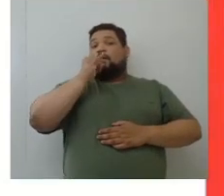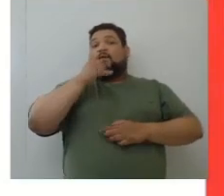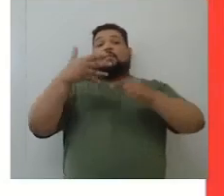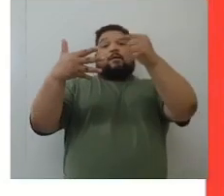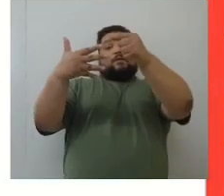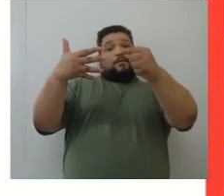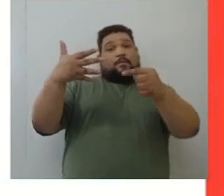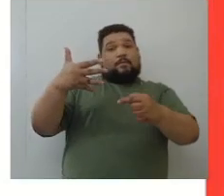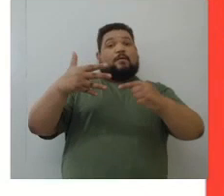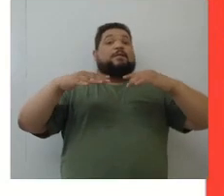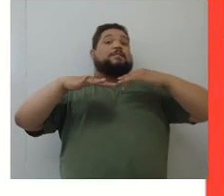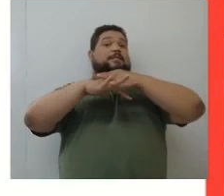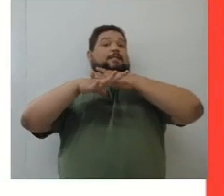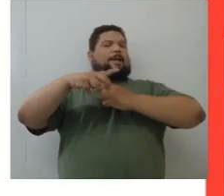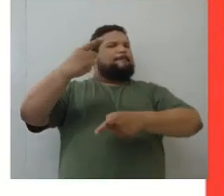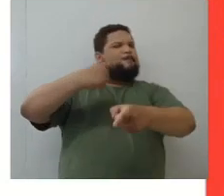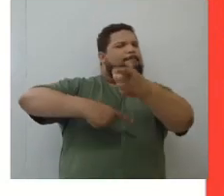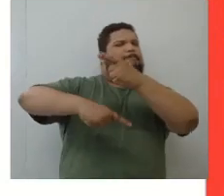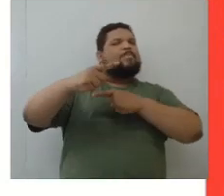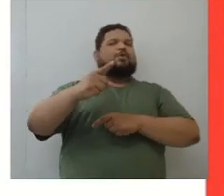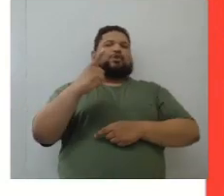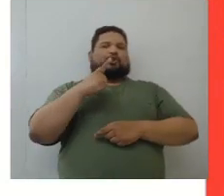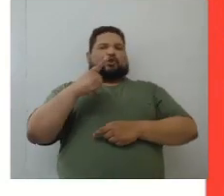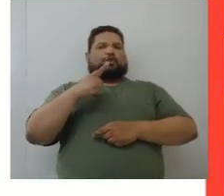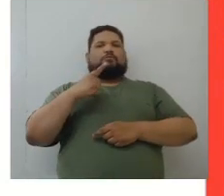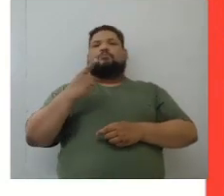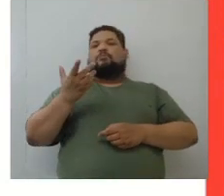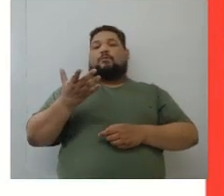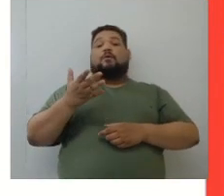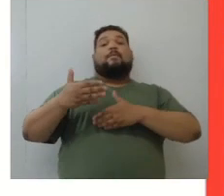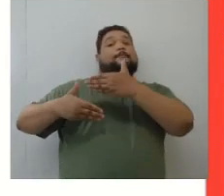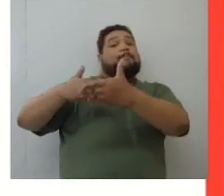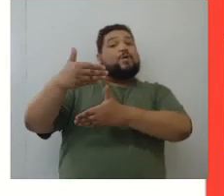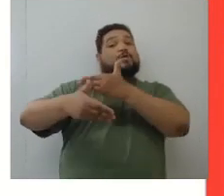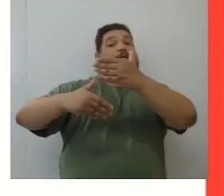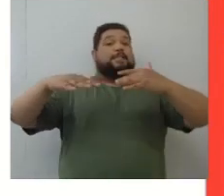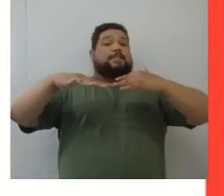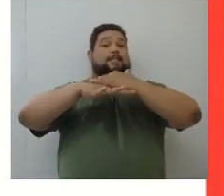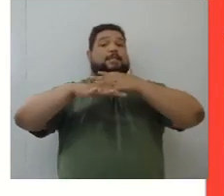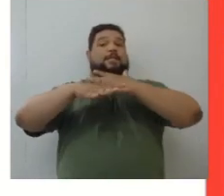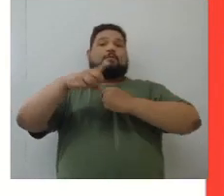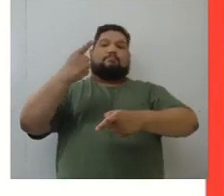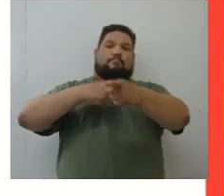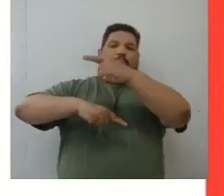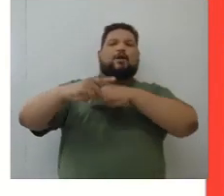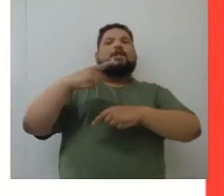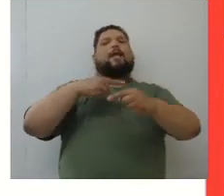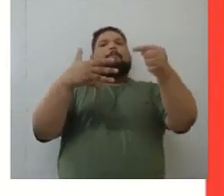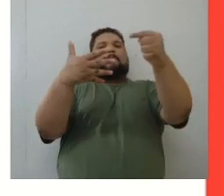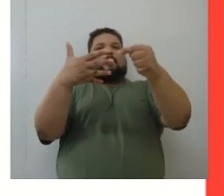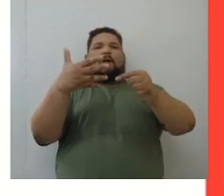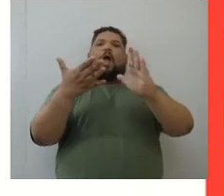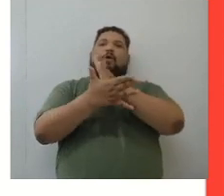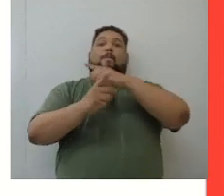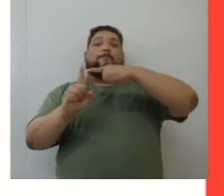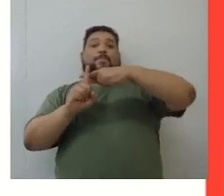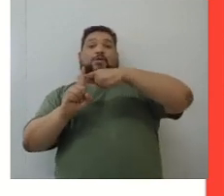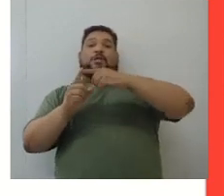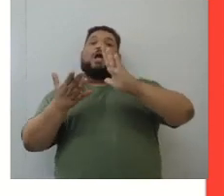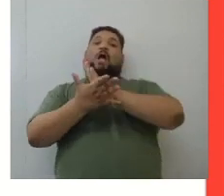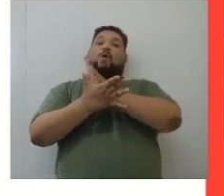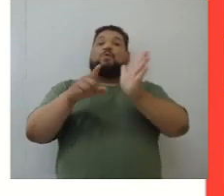de urbanização. Então, para o processo de urbanização existem fatores que são considerados fatores atrativos e